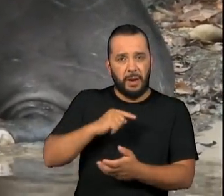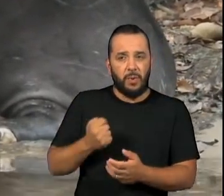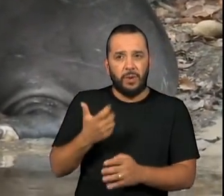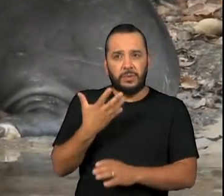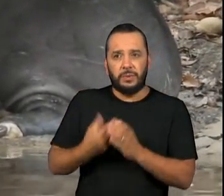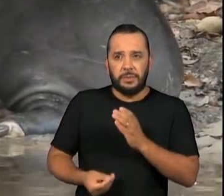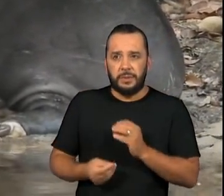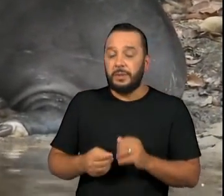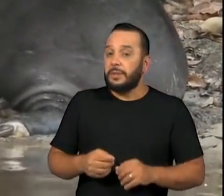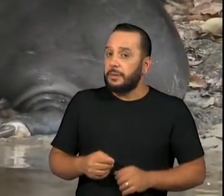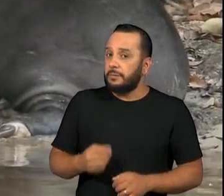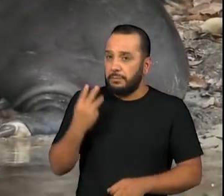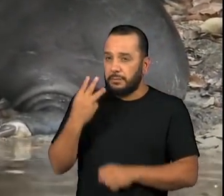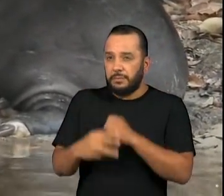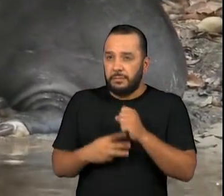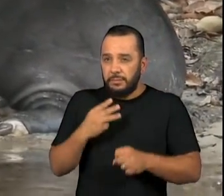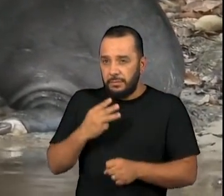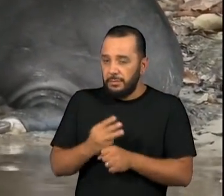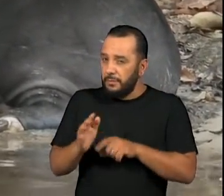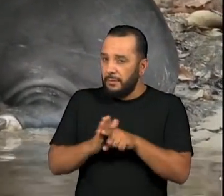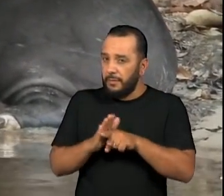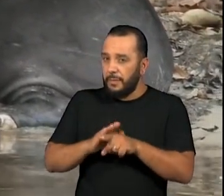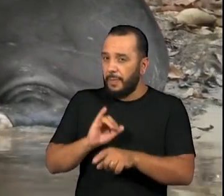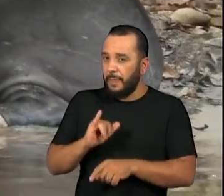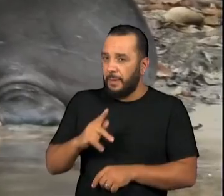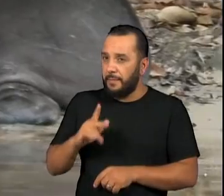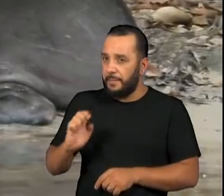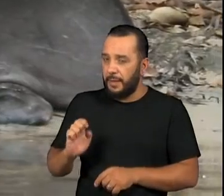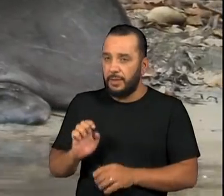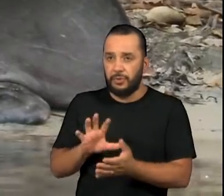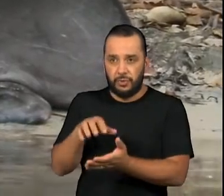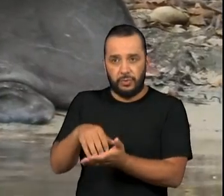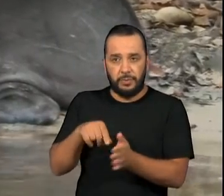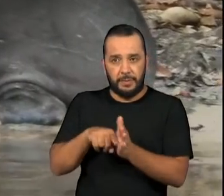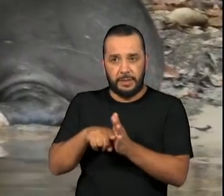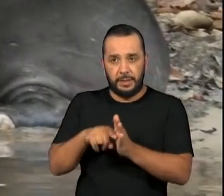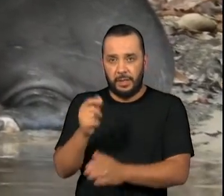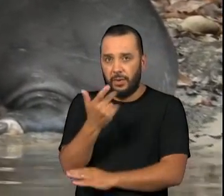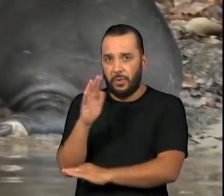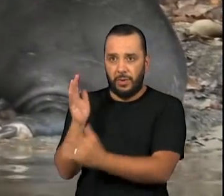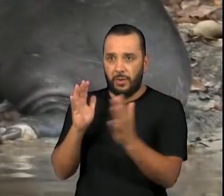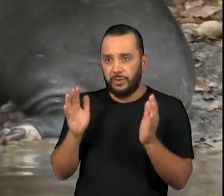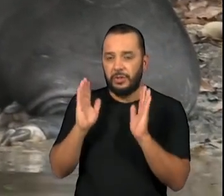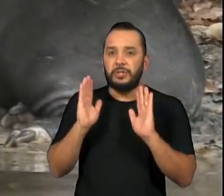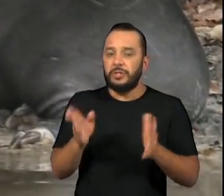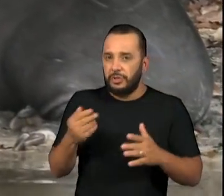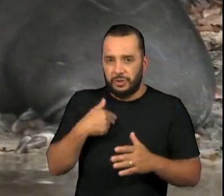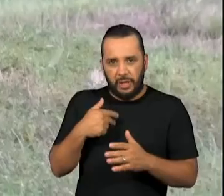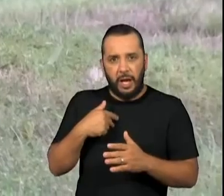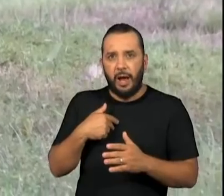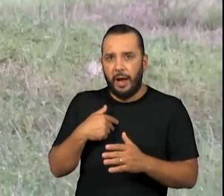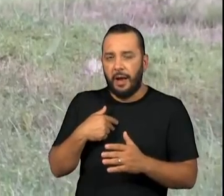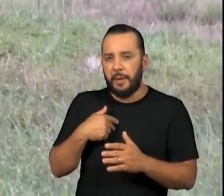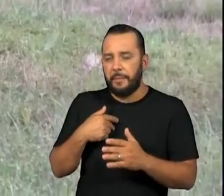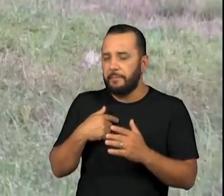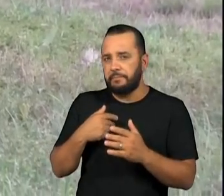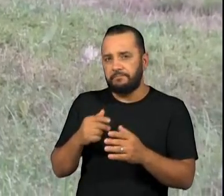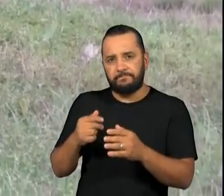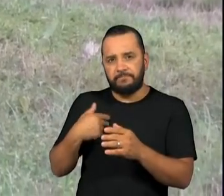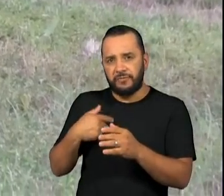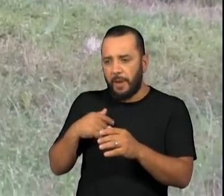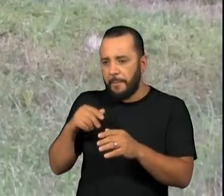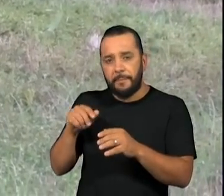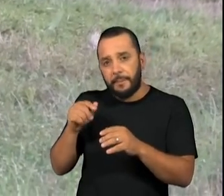Durante 3 anos, pesquisadores do IP, Instituto de Pesquisas Ecológicas, coletaram amostras de mais de